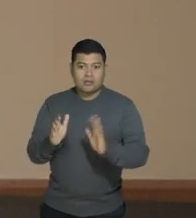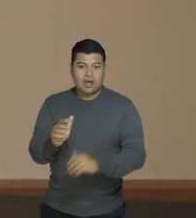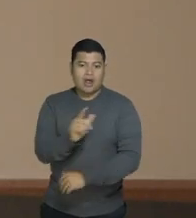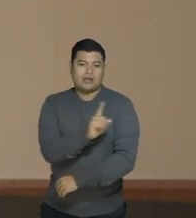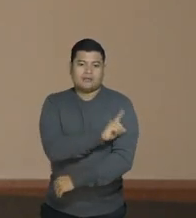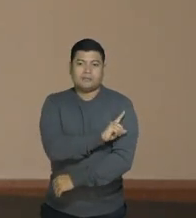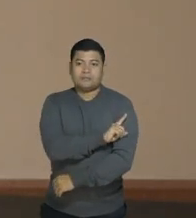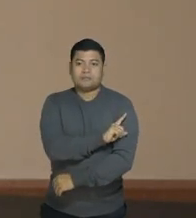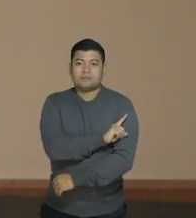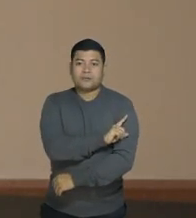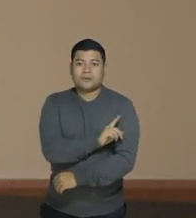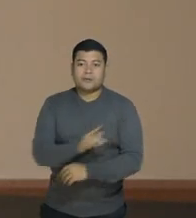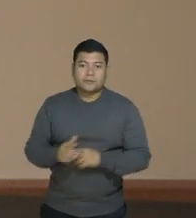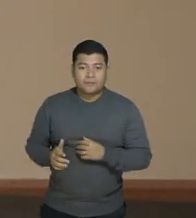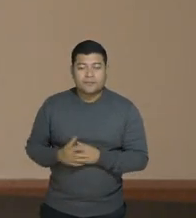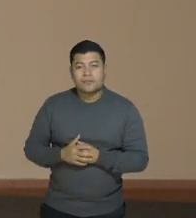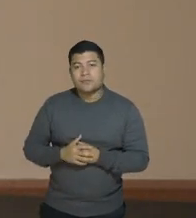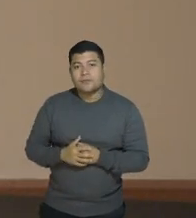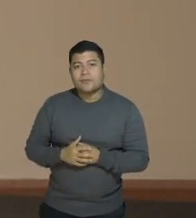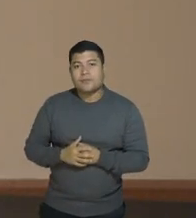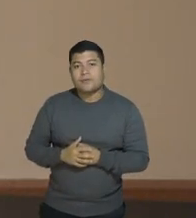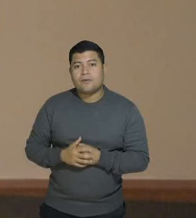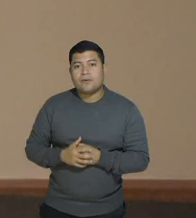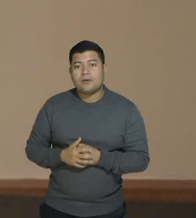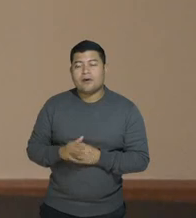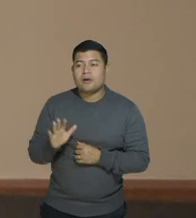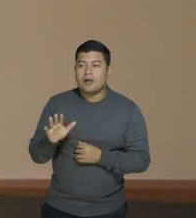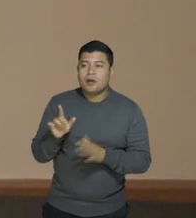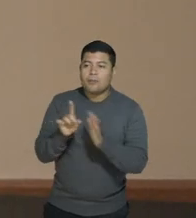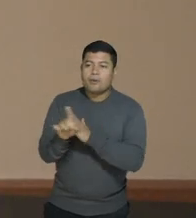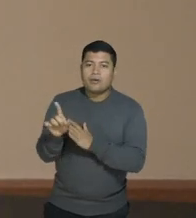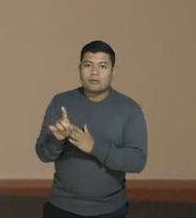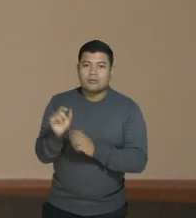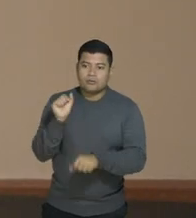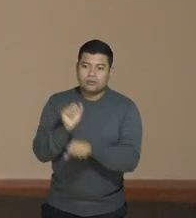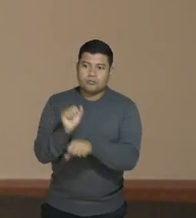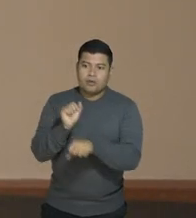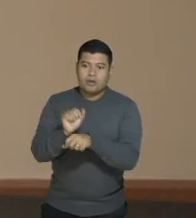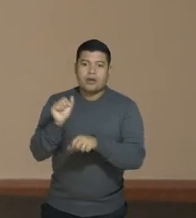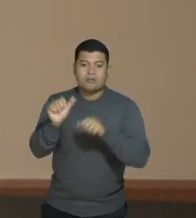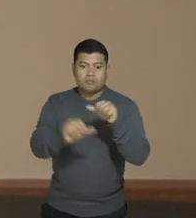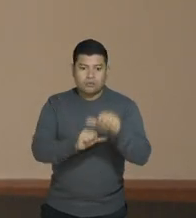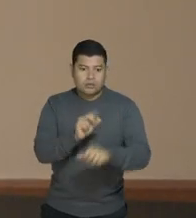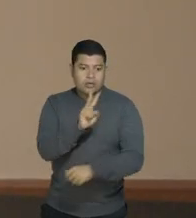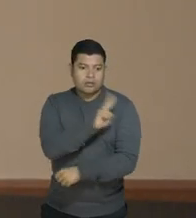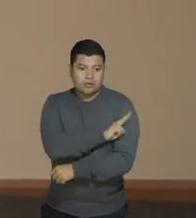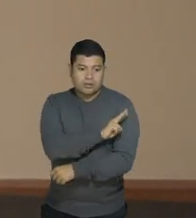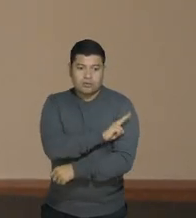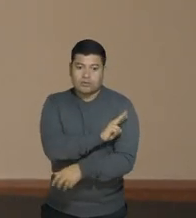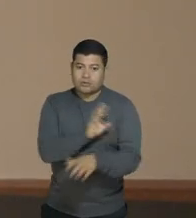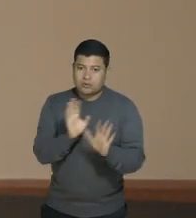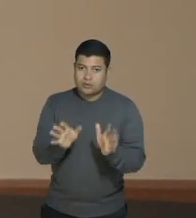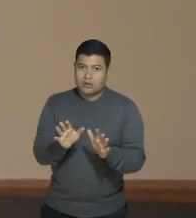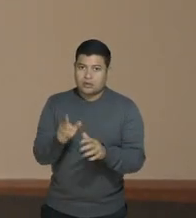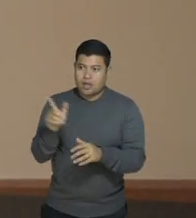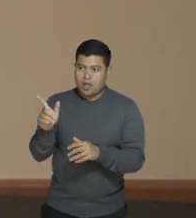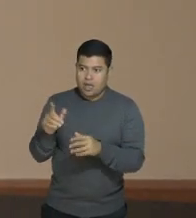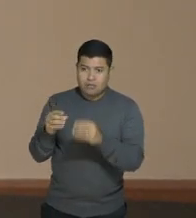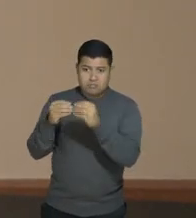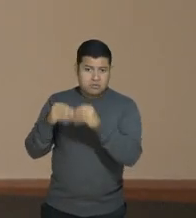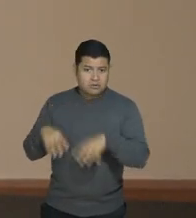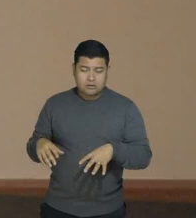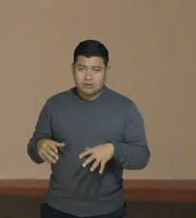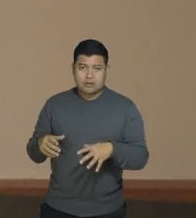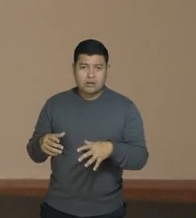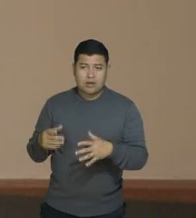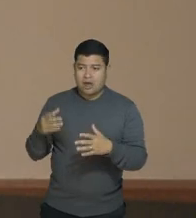E daí? Eu vou esperar chegar no segundo ano, com aquela defasagem toda, e essa